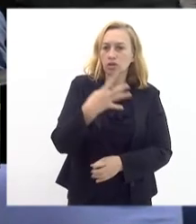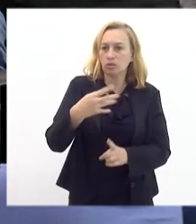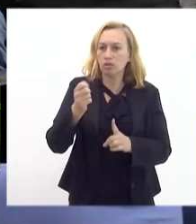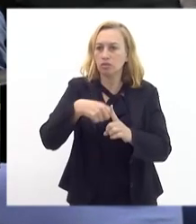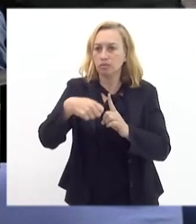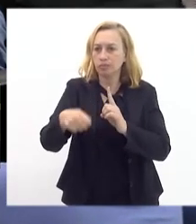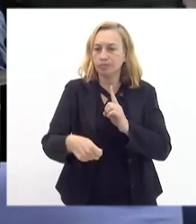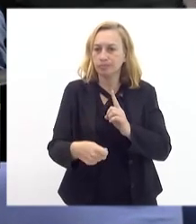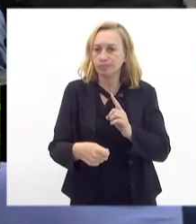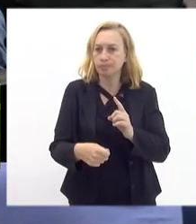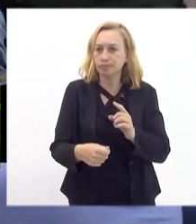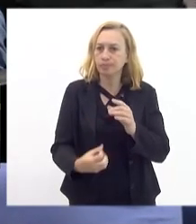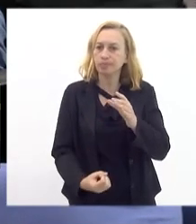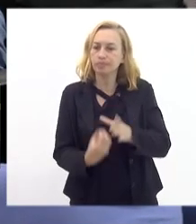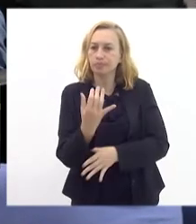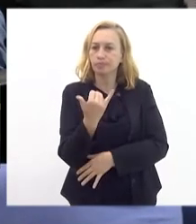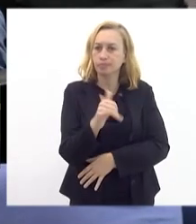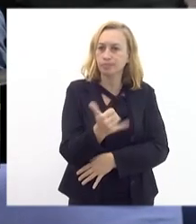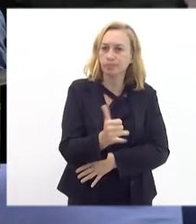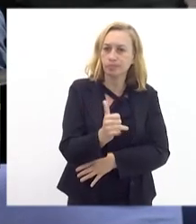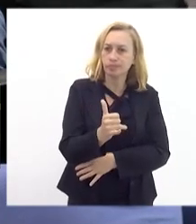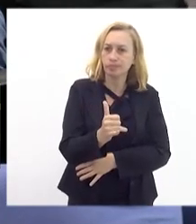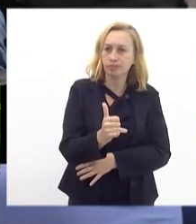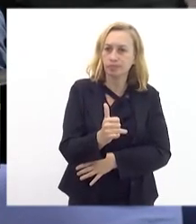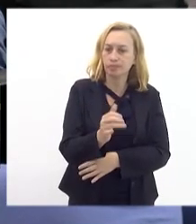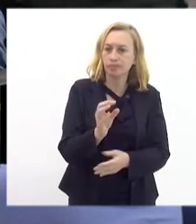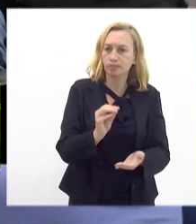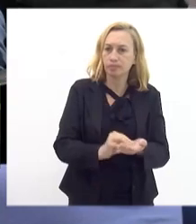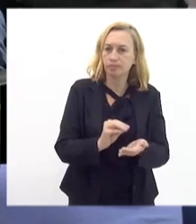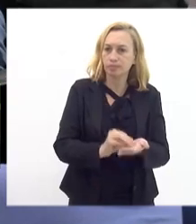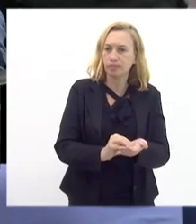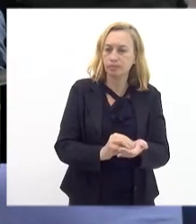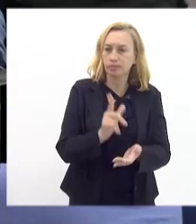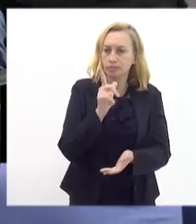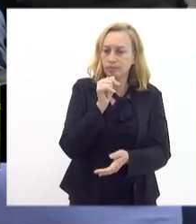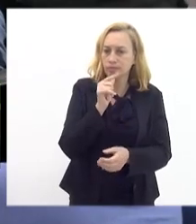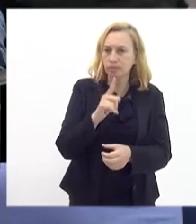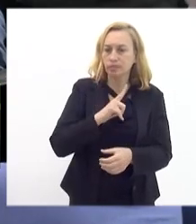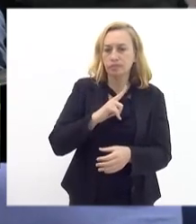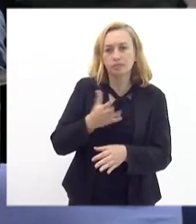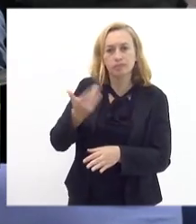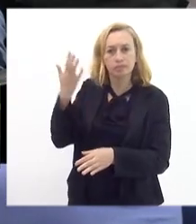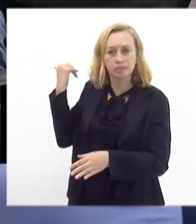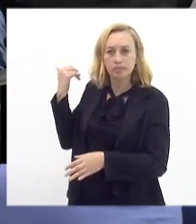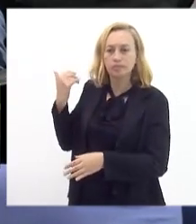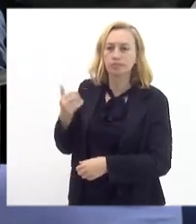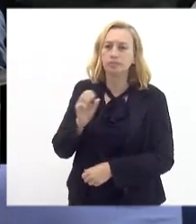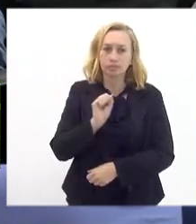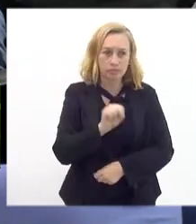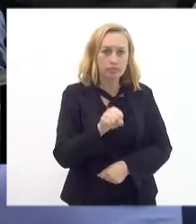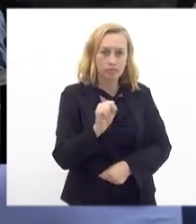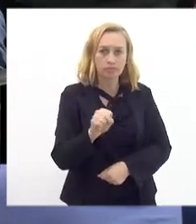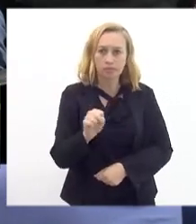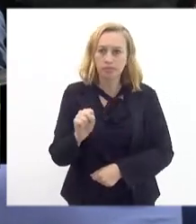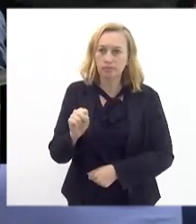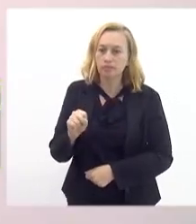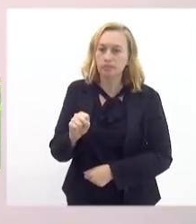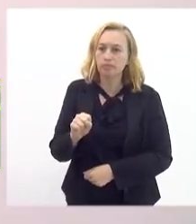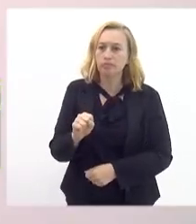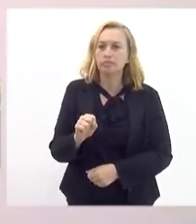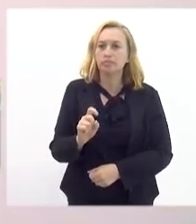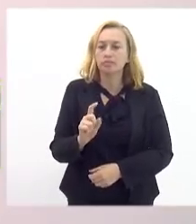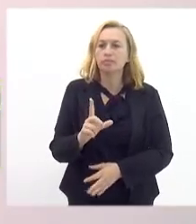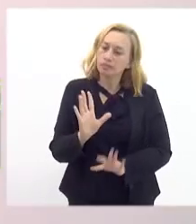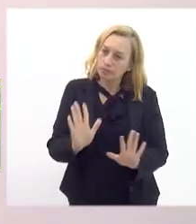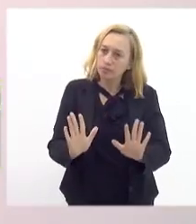produzindo energia por conta da escassez falta de água que esteve no passado e Exatamente é isso isso no passado